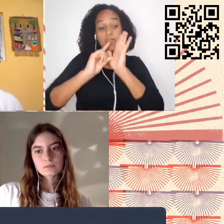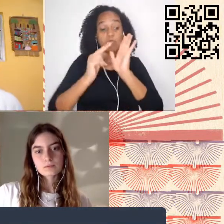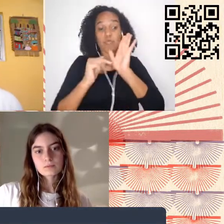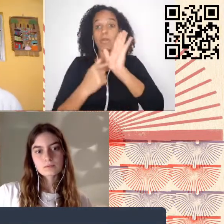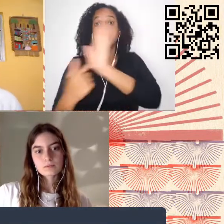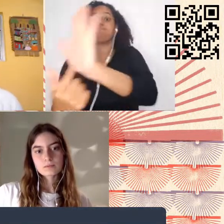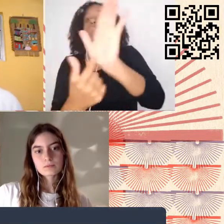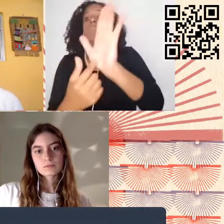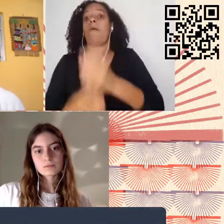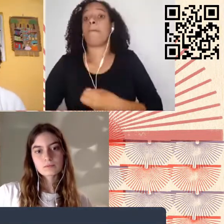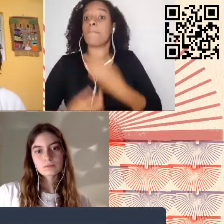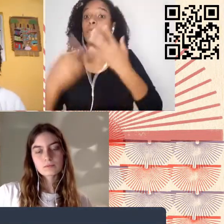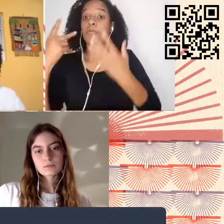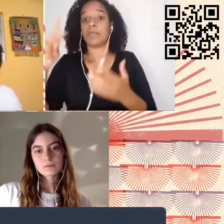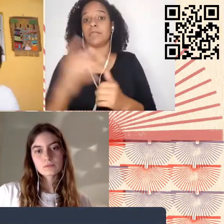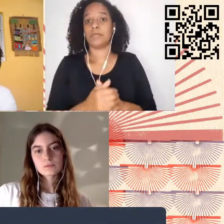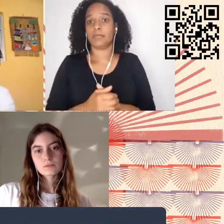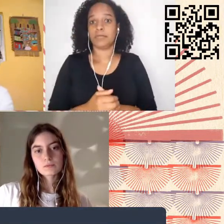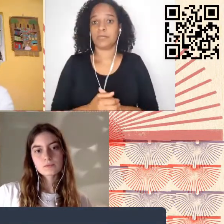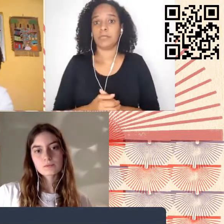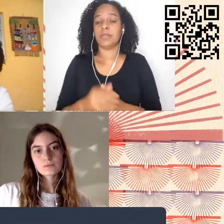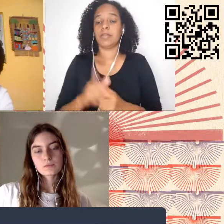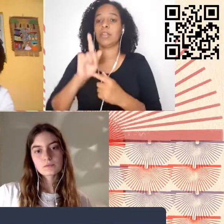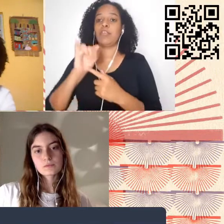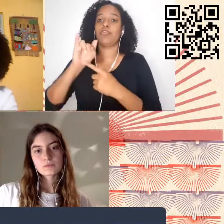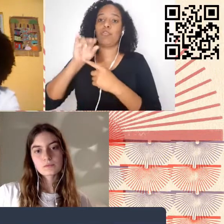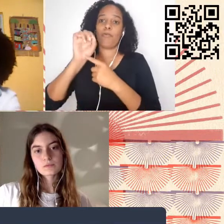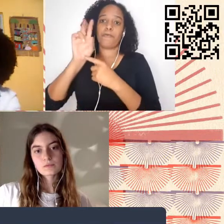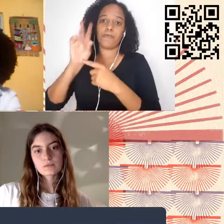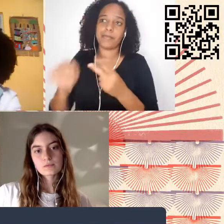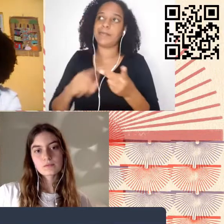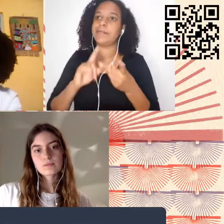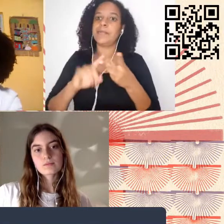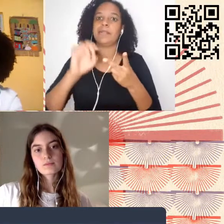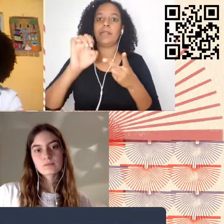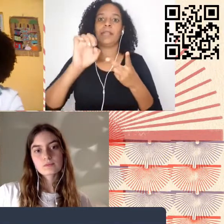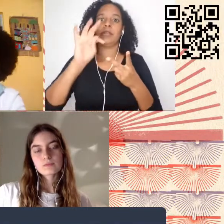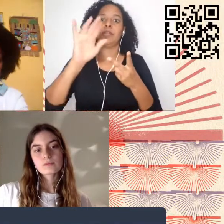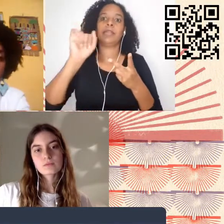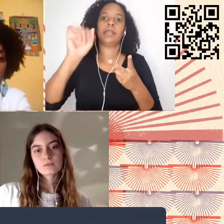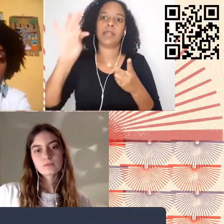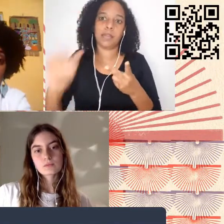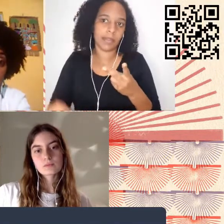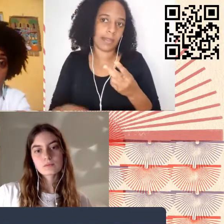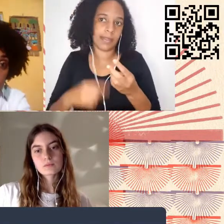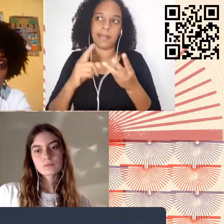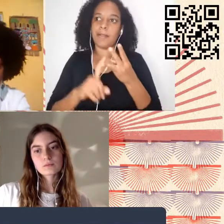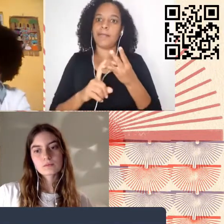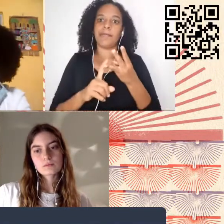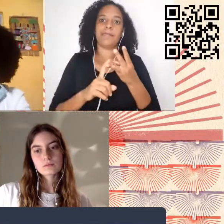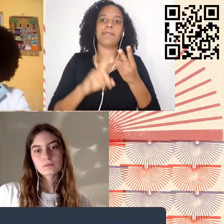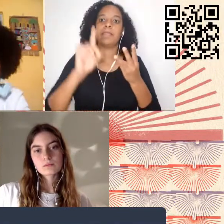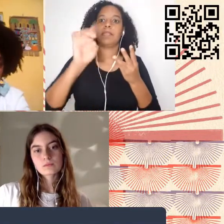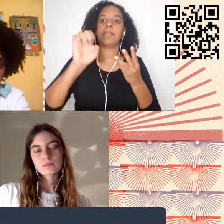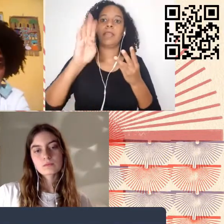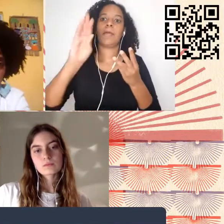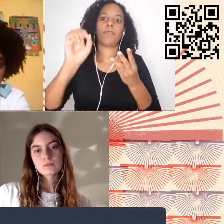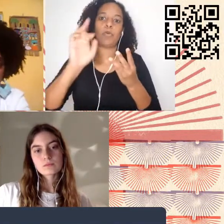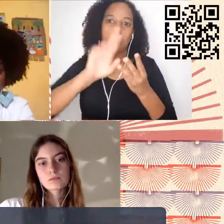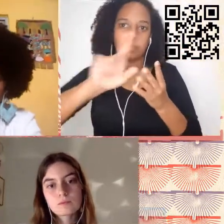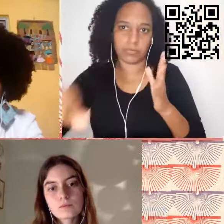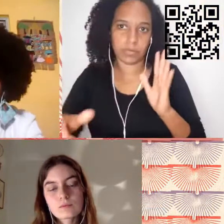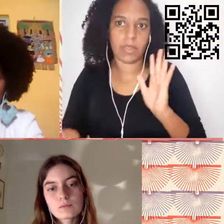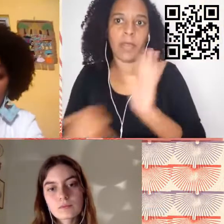Então, quando a gente tem figuras como a Giovânia, como a Elisandra, a Tata Alves, que são a Débora, que fazem parte